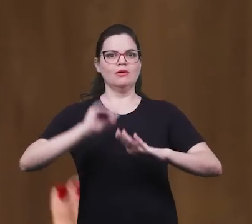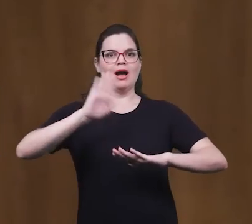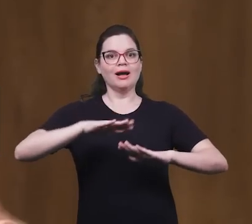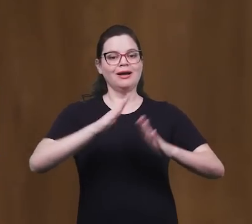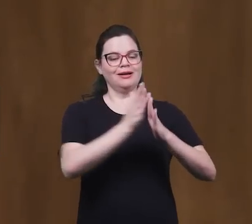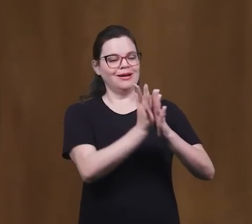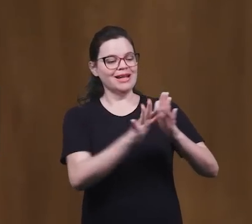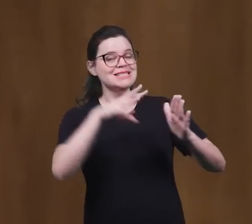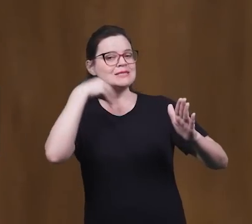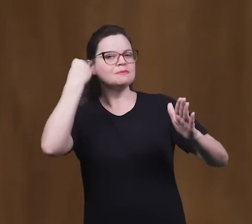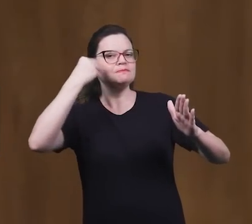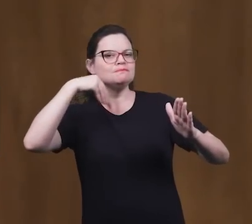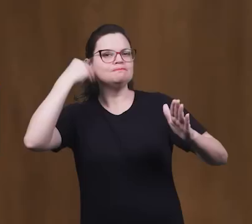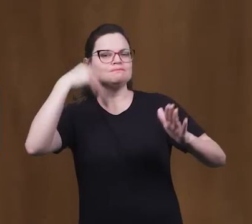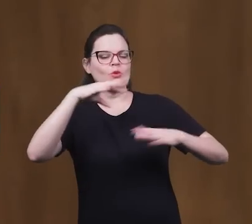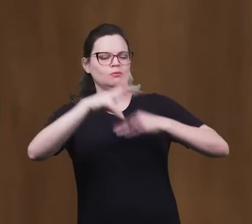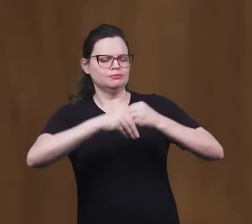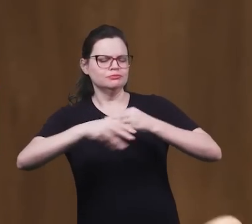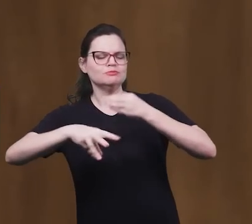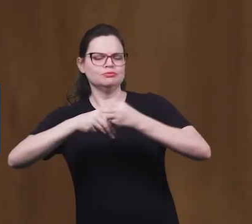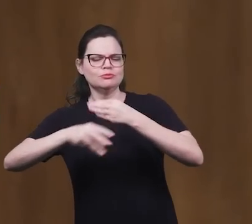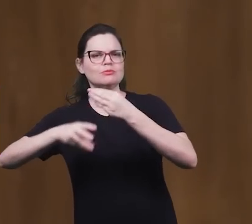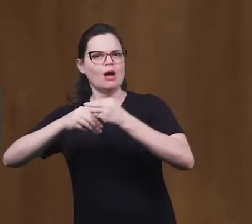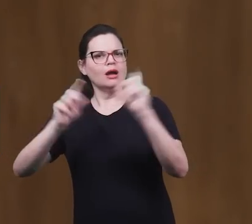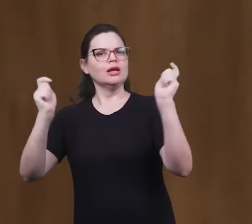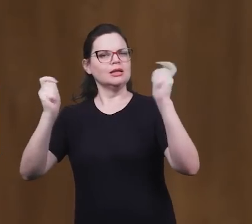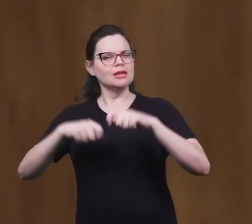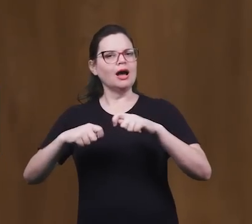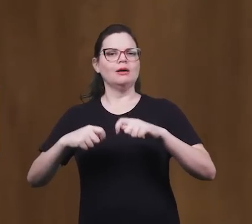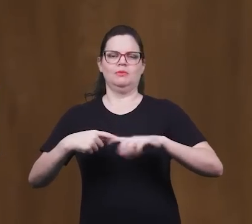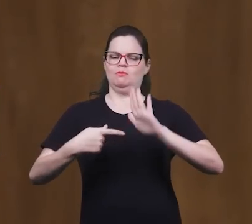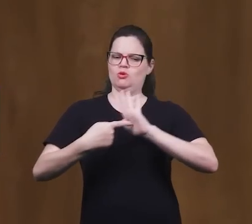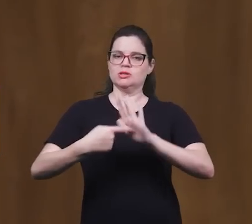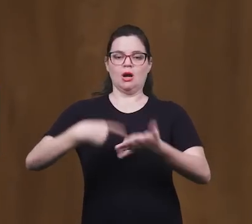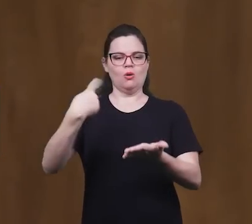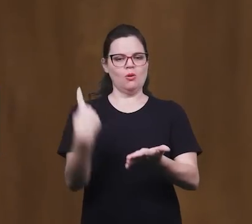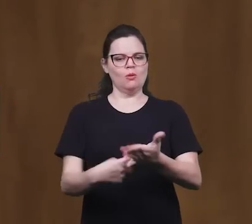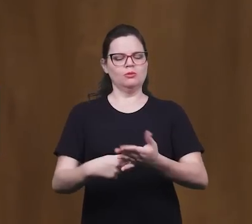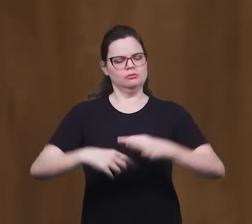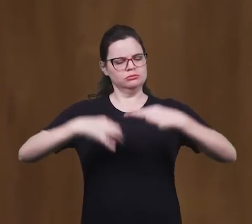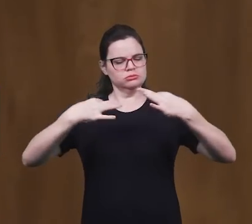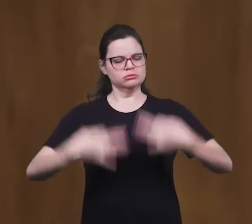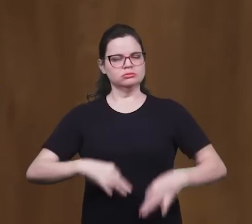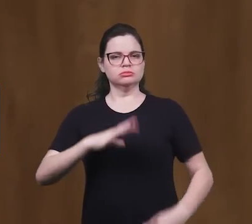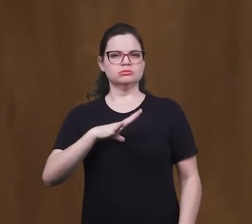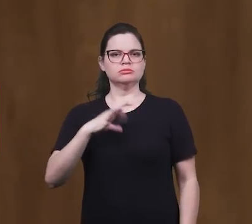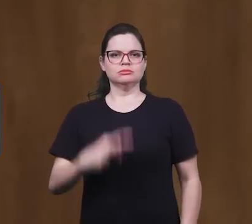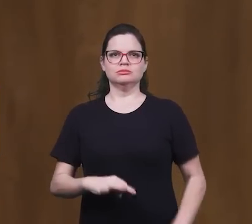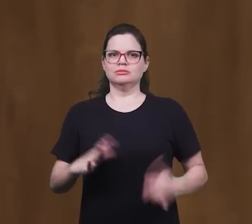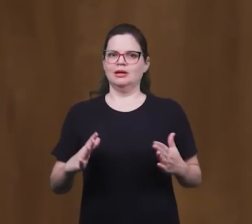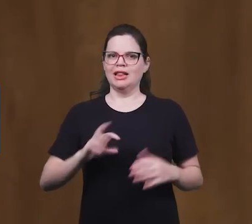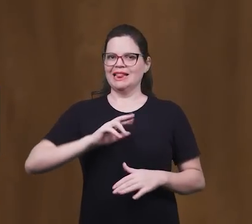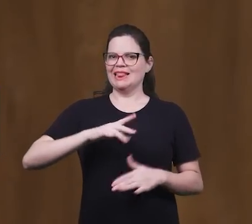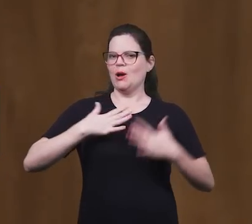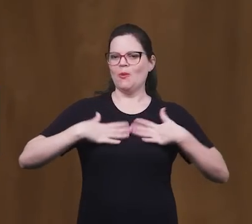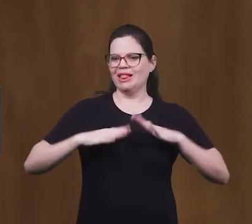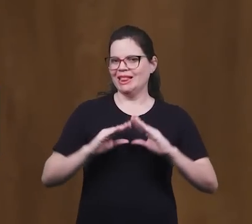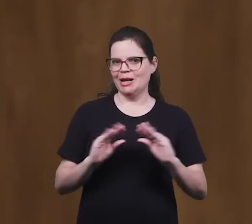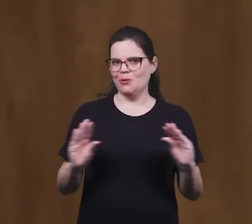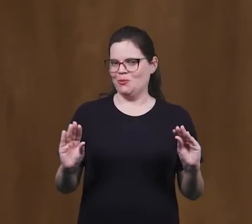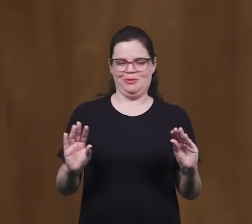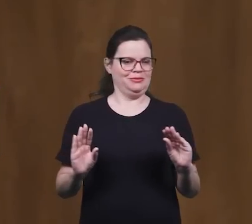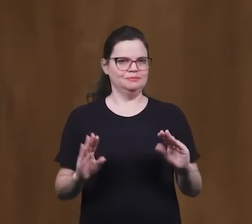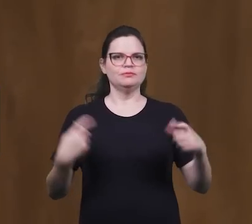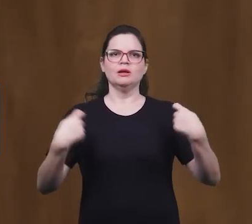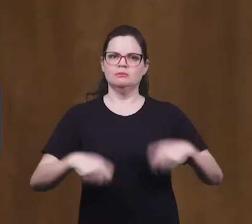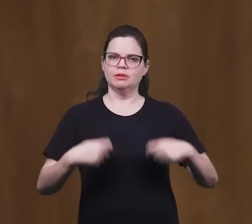traz uma projeção, né? Com compromisso, alta produtividade, não tem nada de tranquilo, né, pastor? Não.